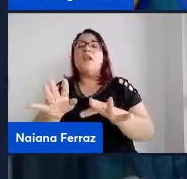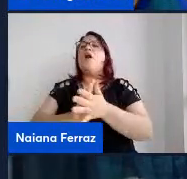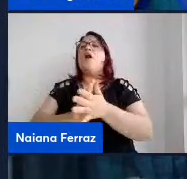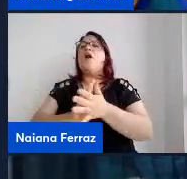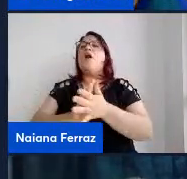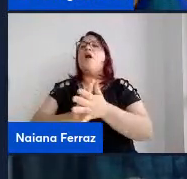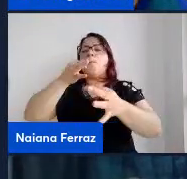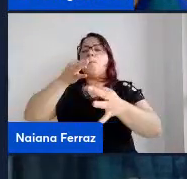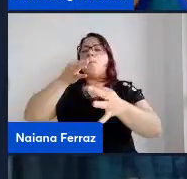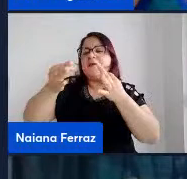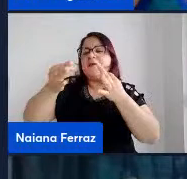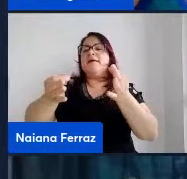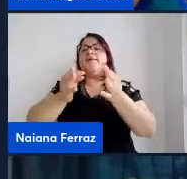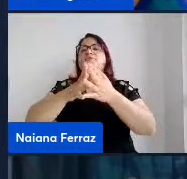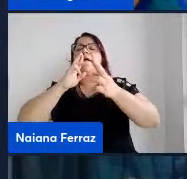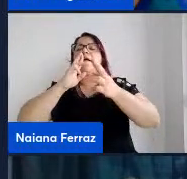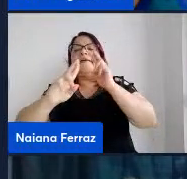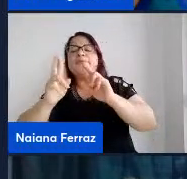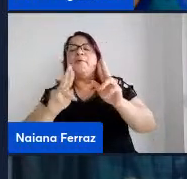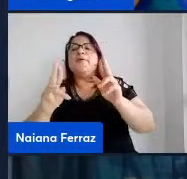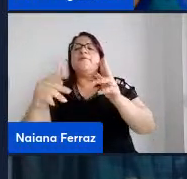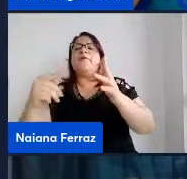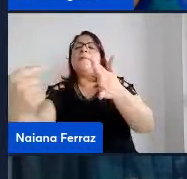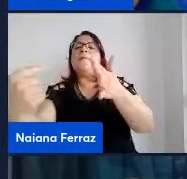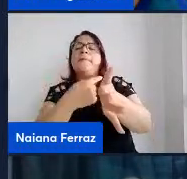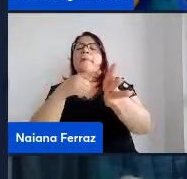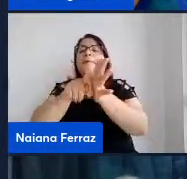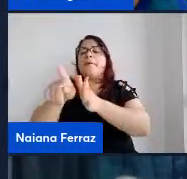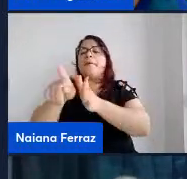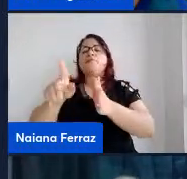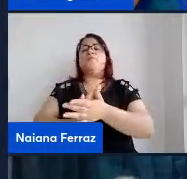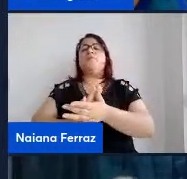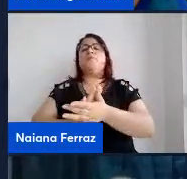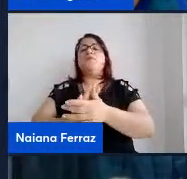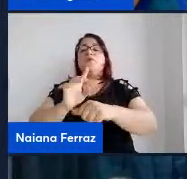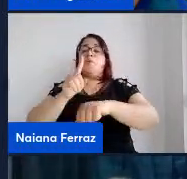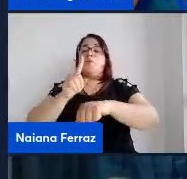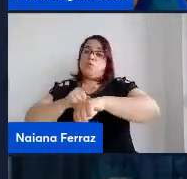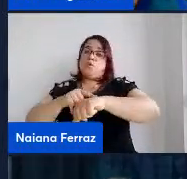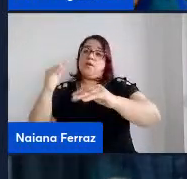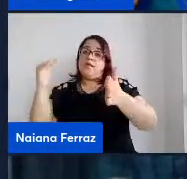aos participantes. Nosso horário previsto é até às 12 horas.